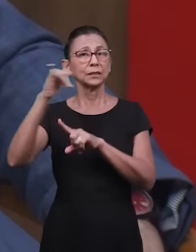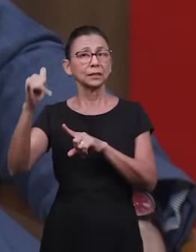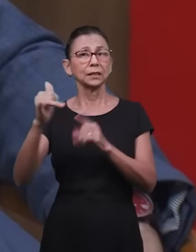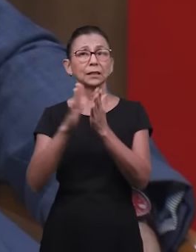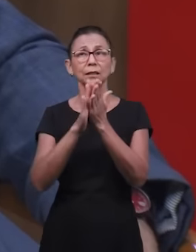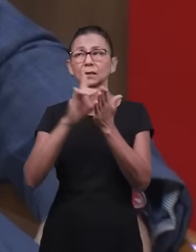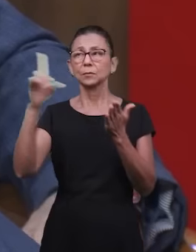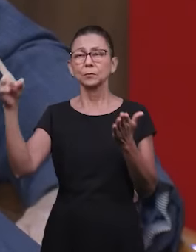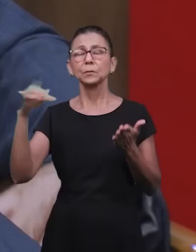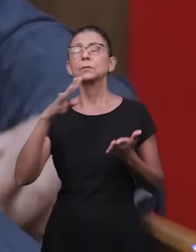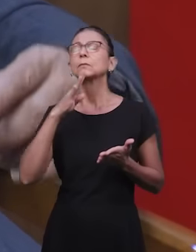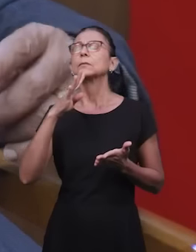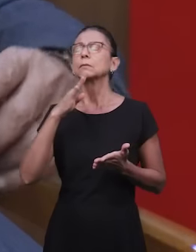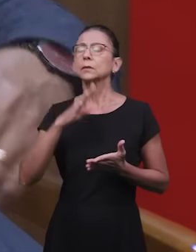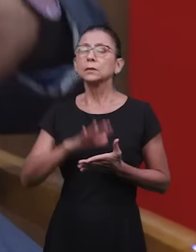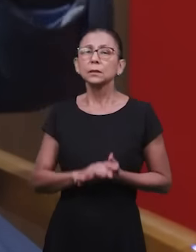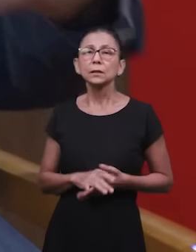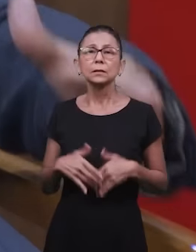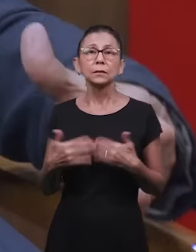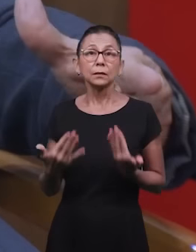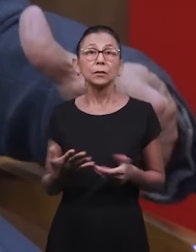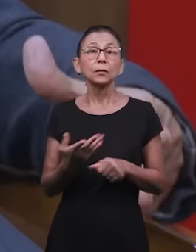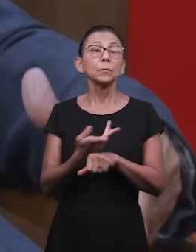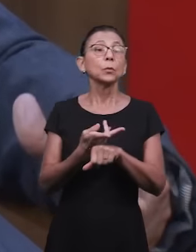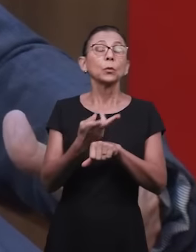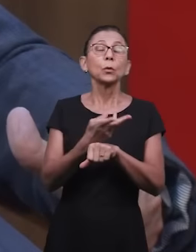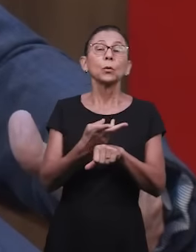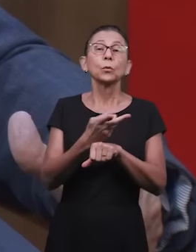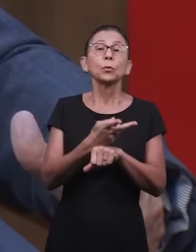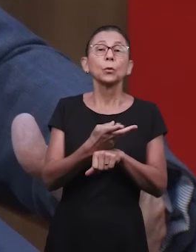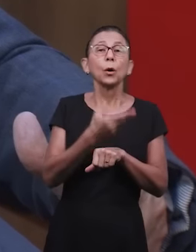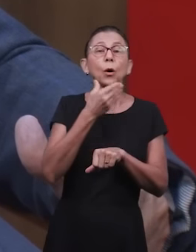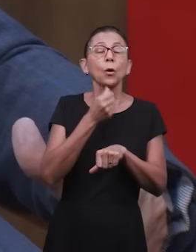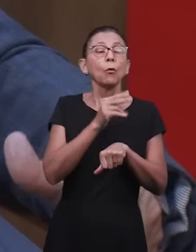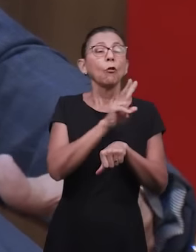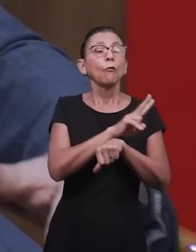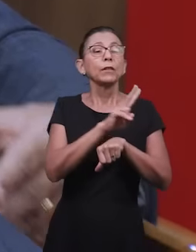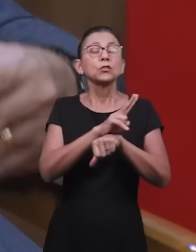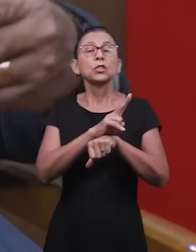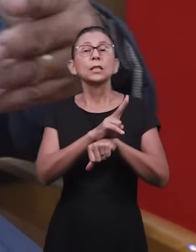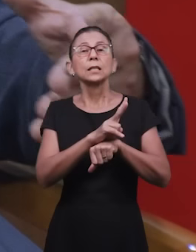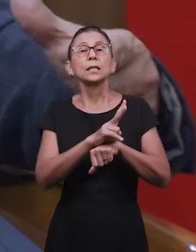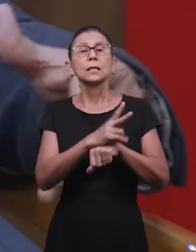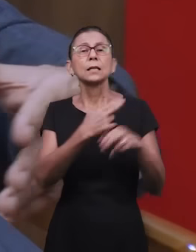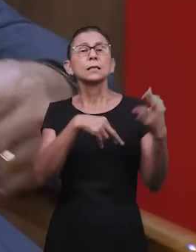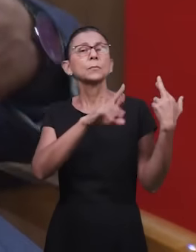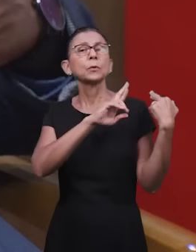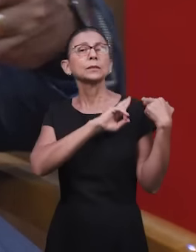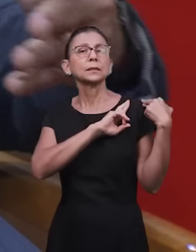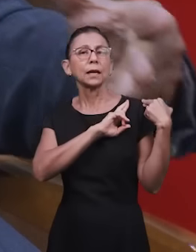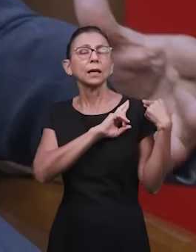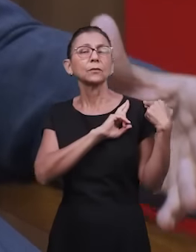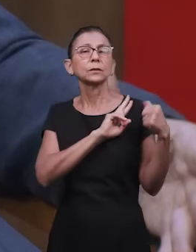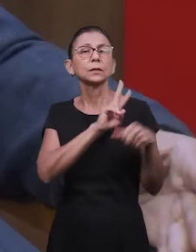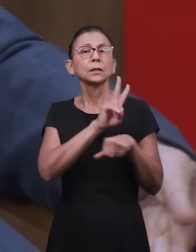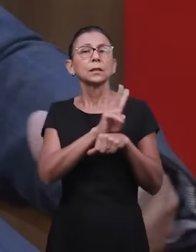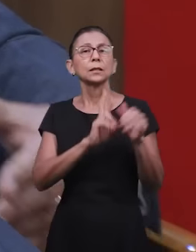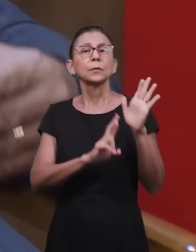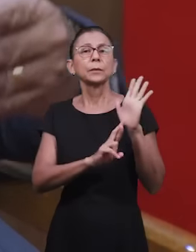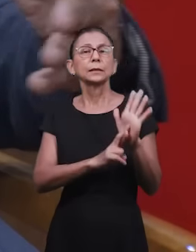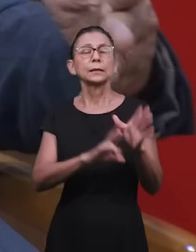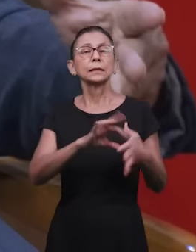profecia, tanto é que ela procurou os guardas, aqueles que eram os responsáveis, né, que poderiam dizer assim, se tornaram religiosos,